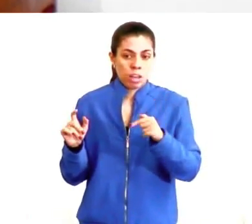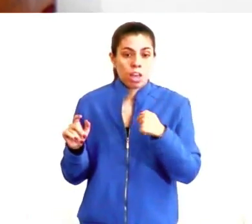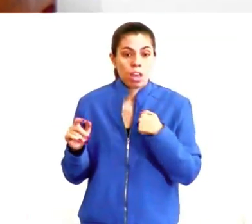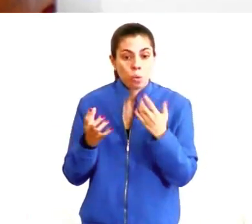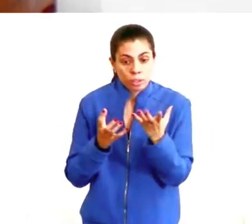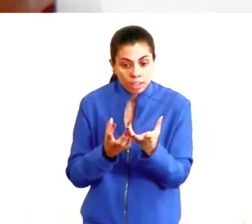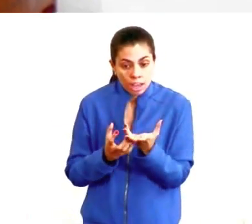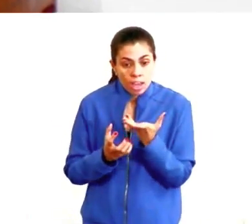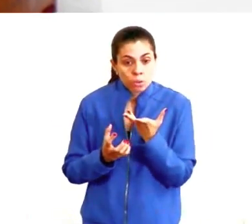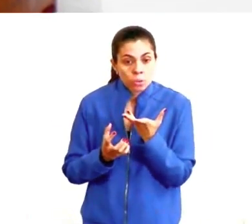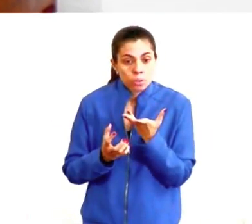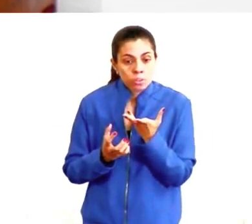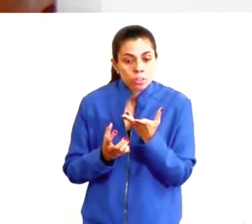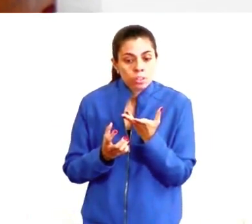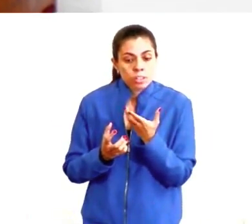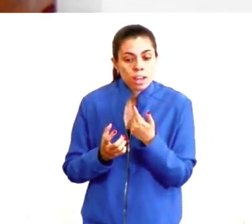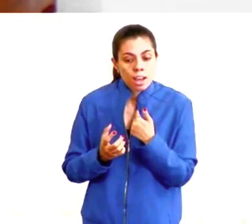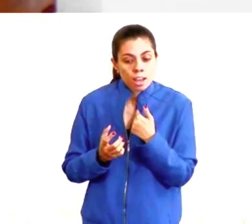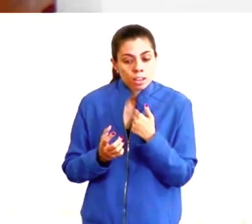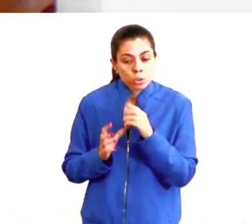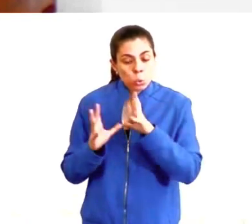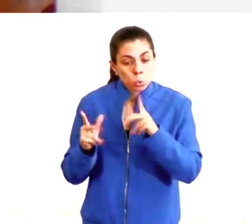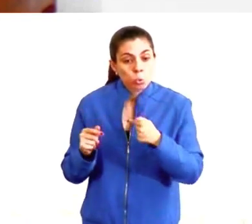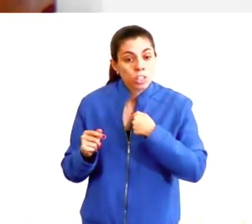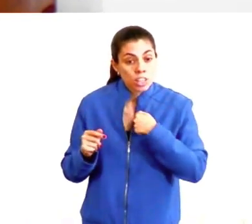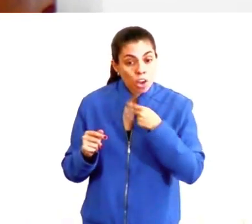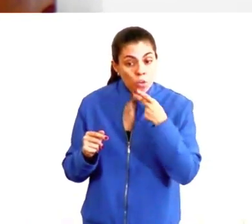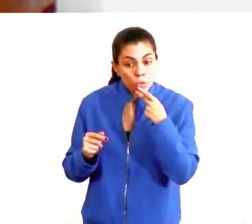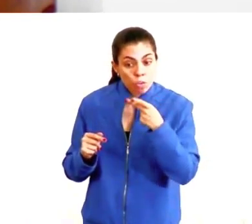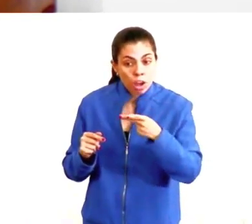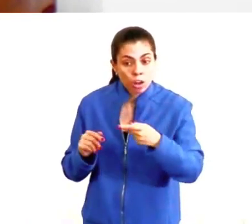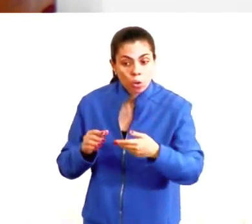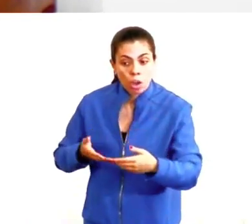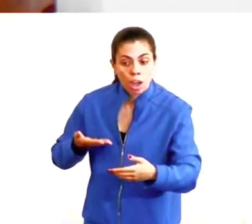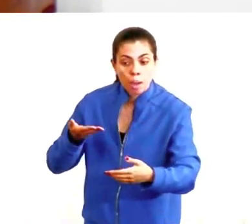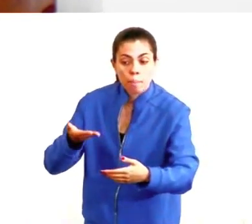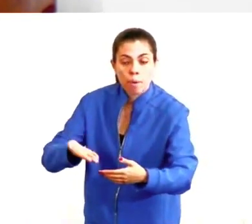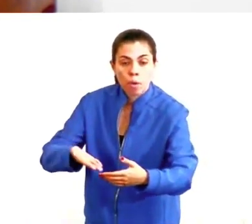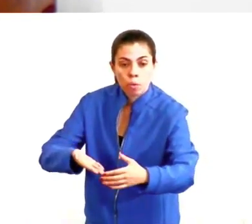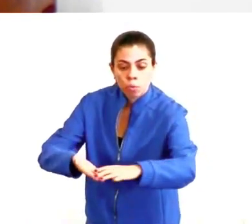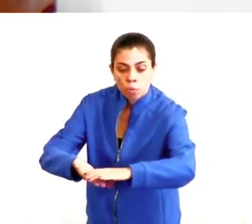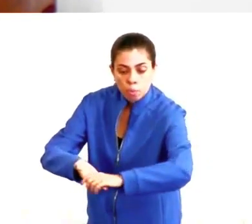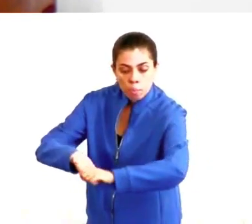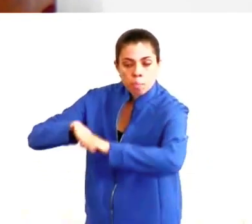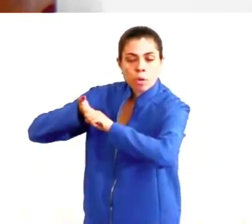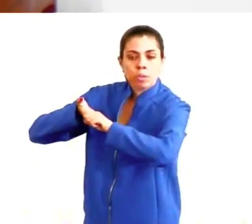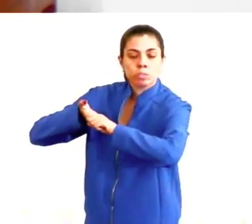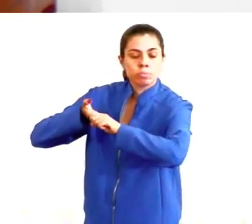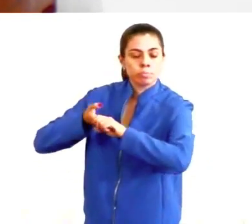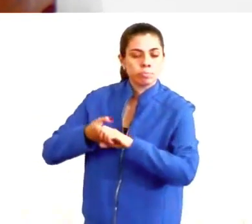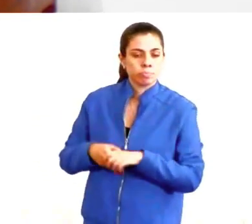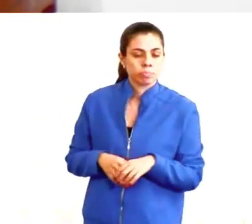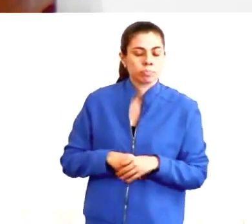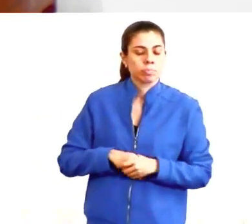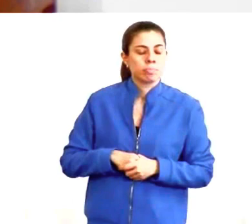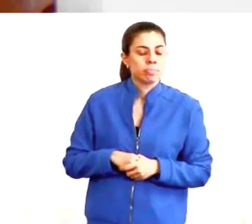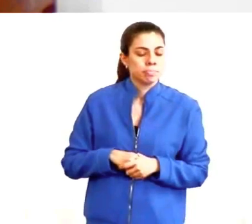nisso, age assim. E o que eu vou dizer é algo que provavelmente você sabe, muitos de nós sabemos.